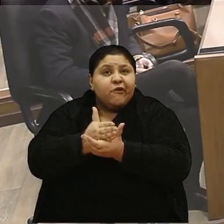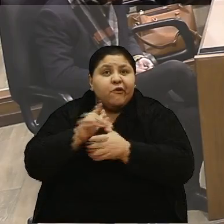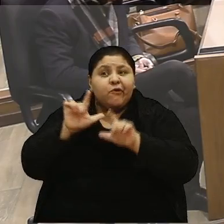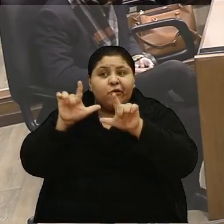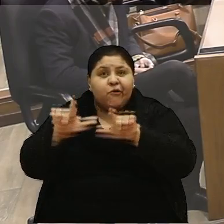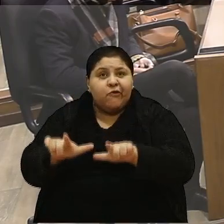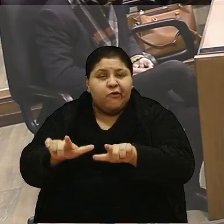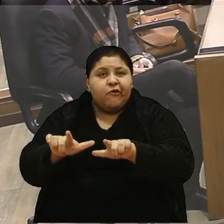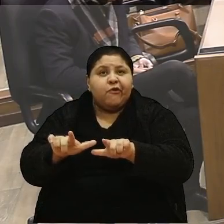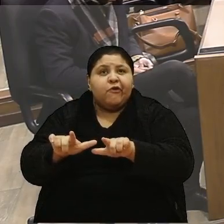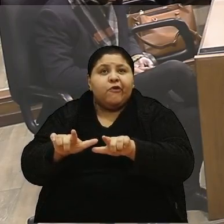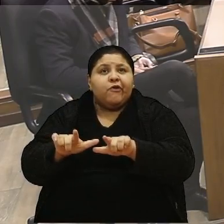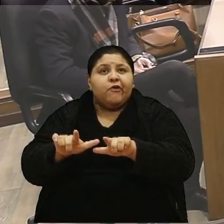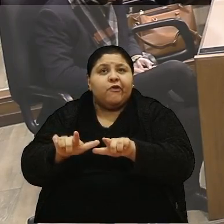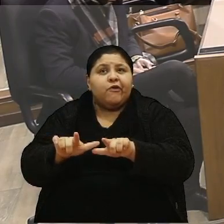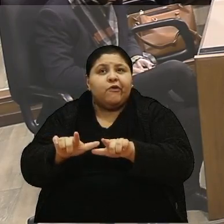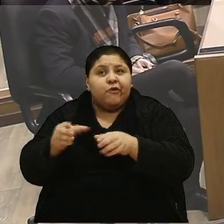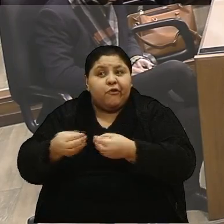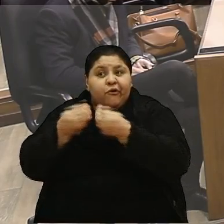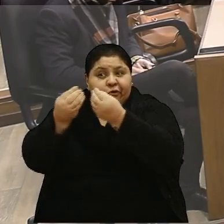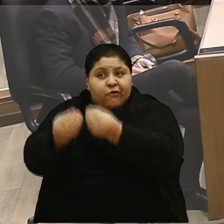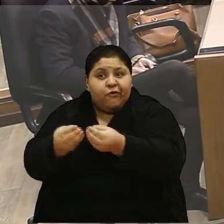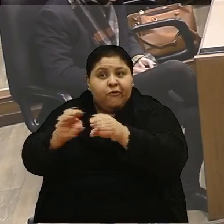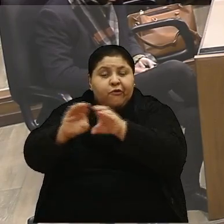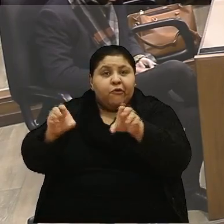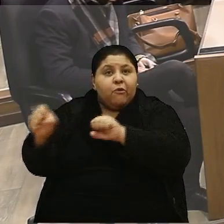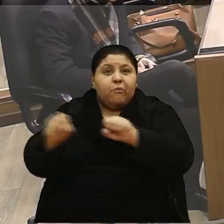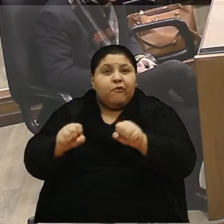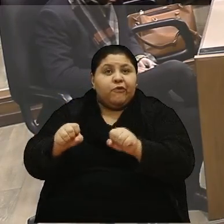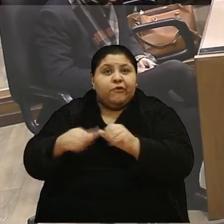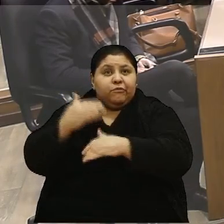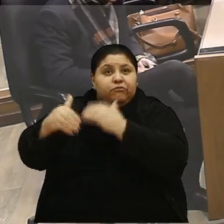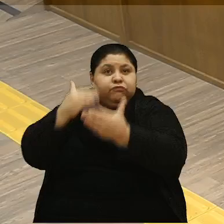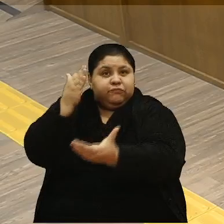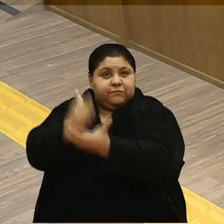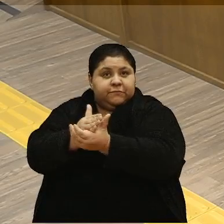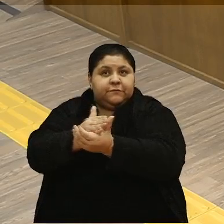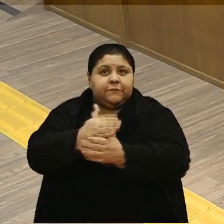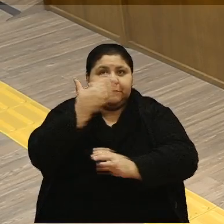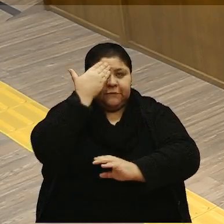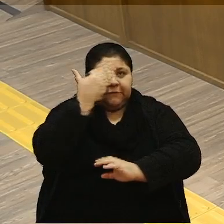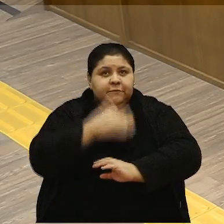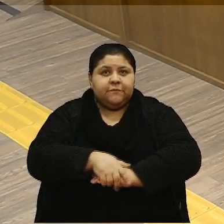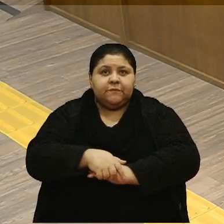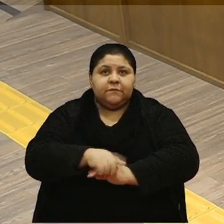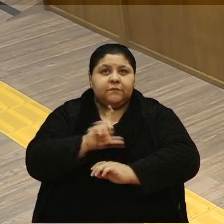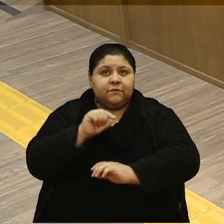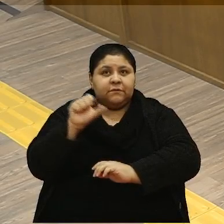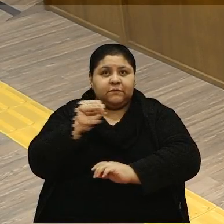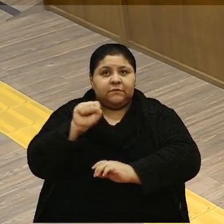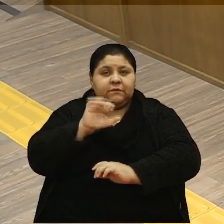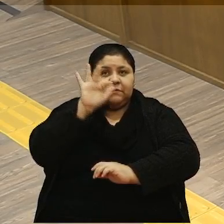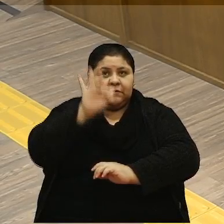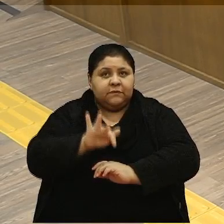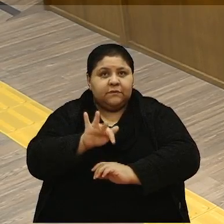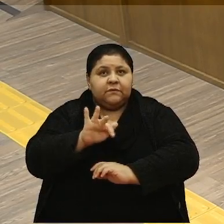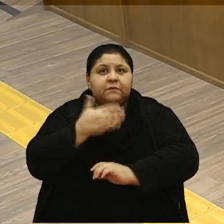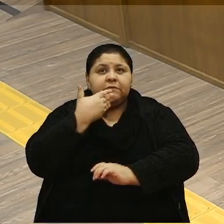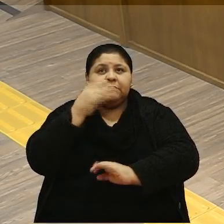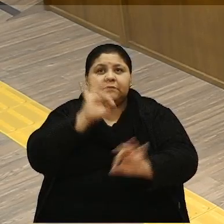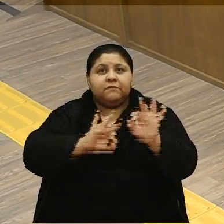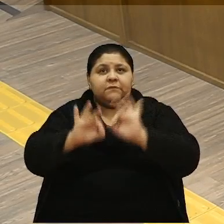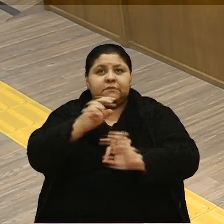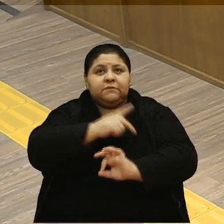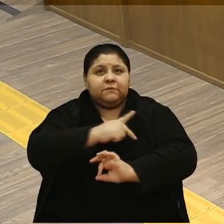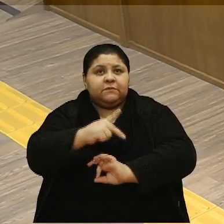notas taquigráficas sejam devidamente entregues à nossa bancada e nós possamos proceder com os próximos passos. Obrigado, vereador Caleb. 10 segundos para sua conclusão, vereador. Questão de ordem,